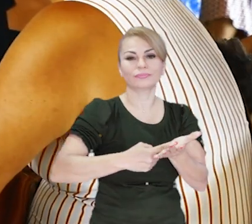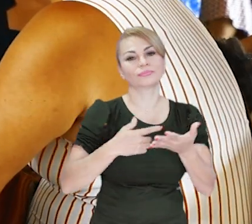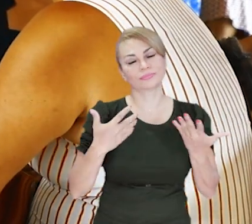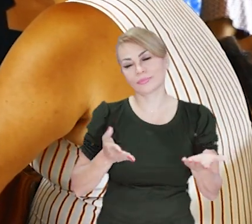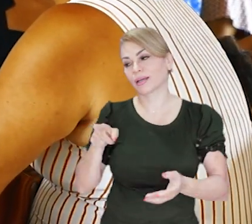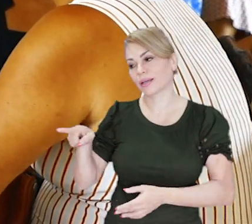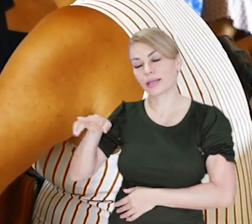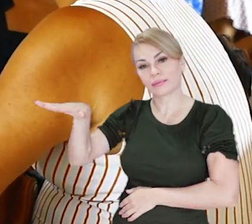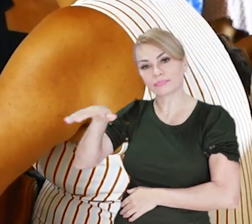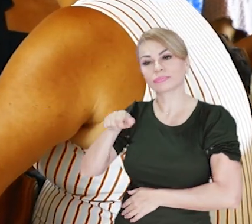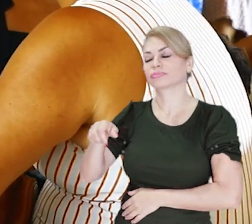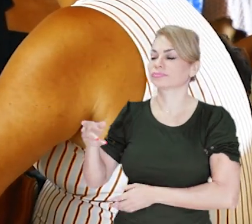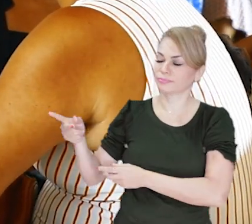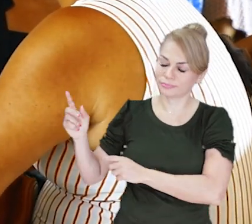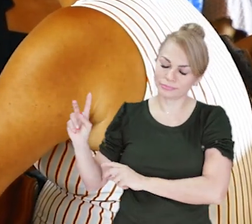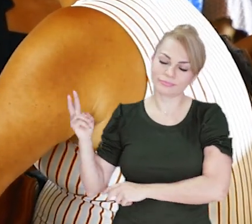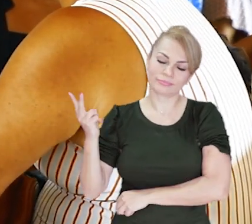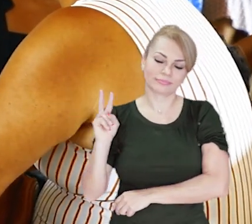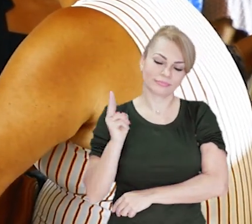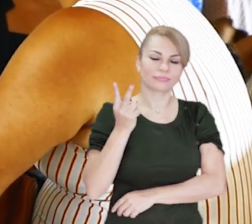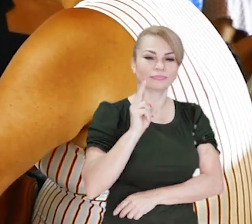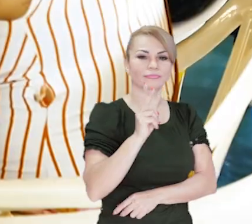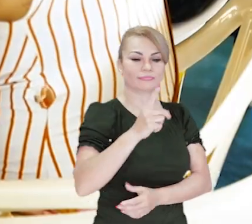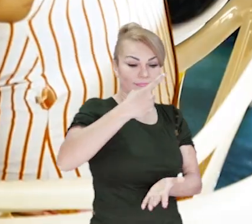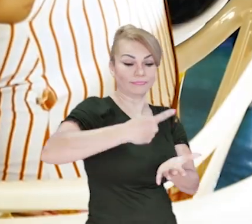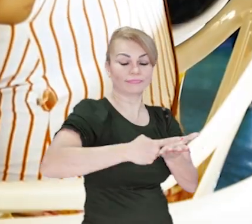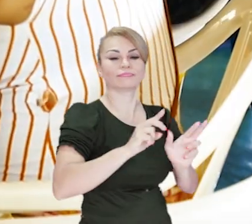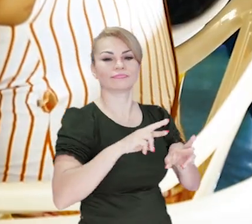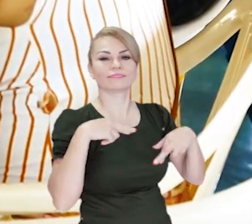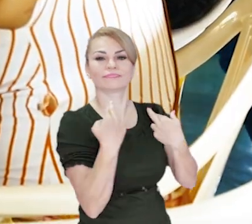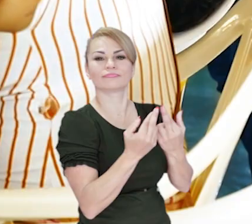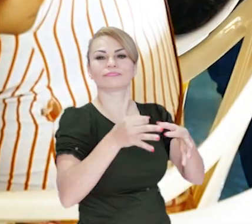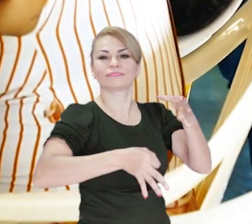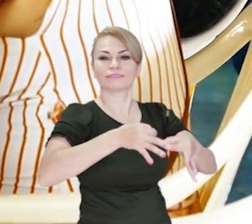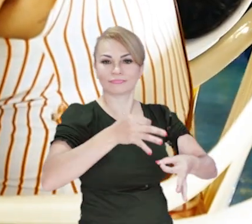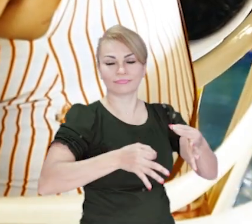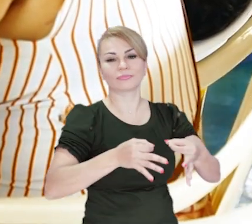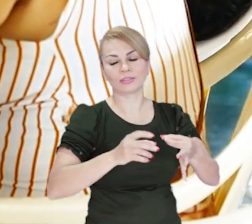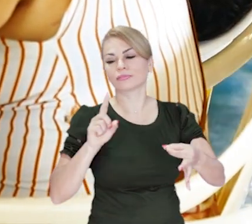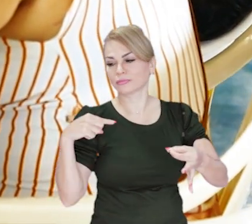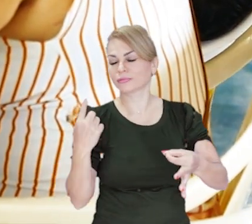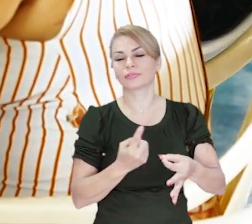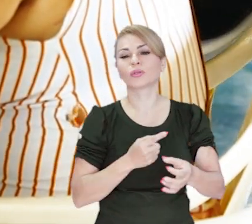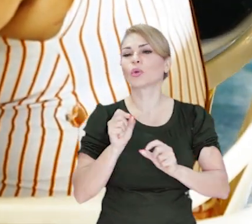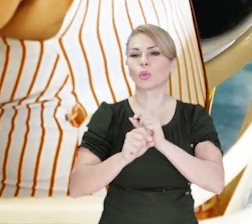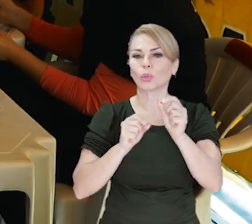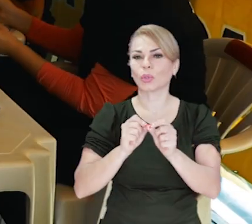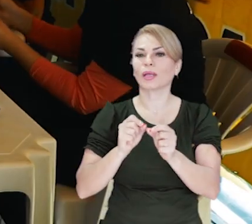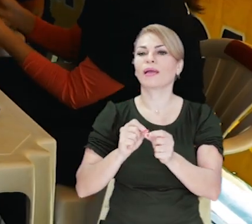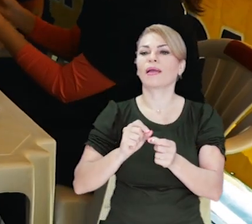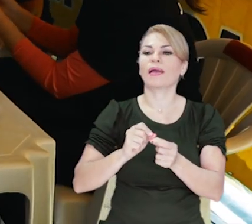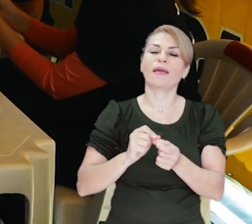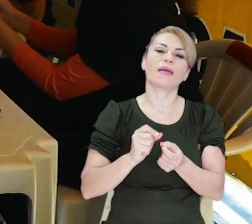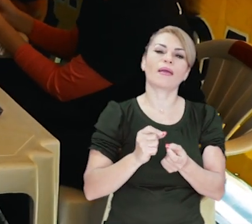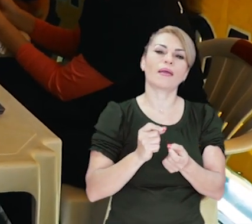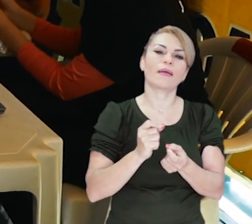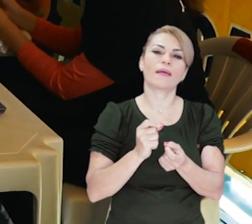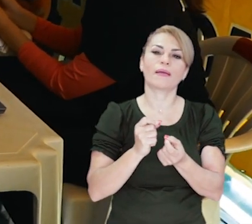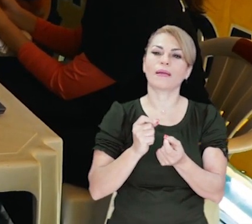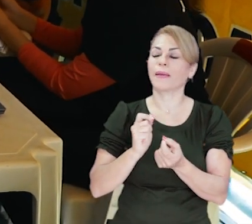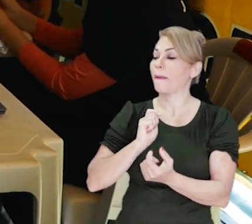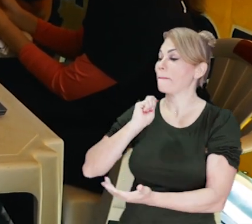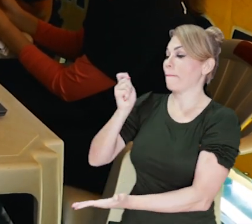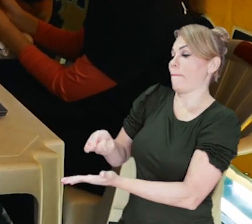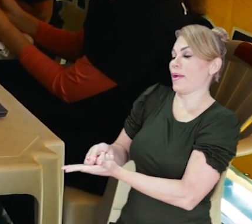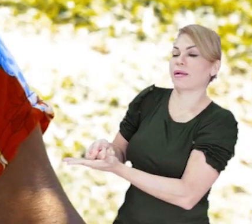acidente a reparar o dano e acabou fechando um acordo para que a mãe possa custear as despesas com os remédios do menino. Outras vezes, a questão